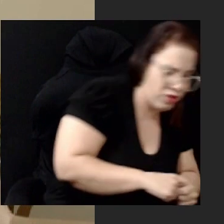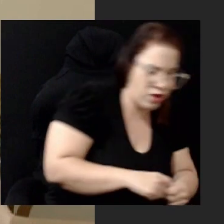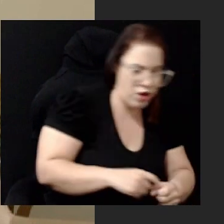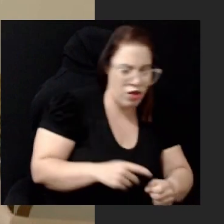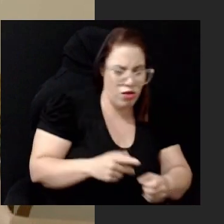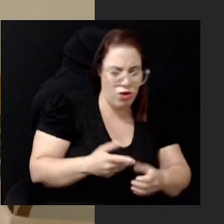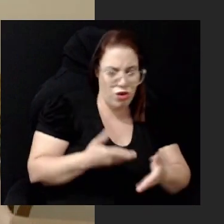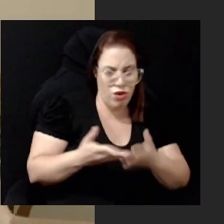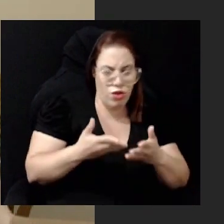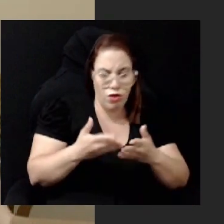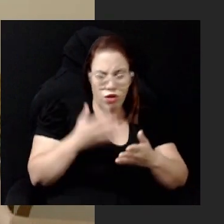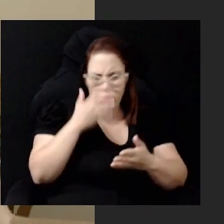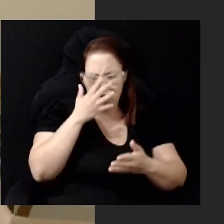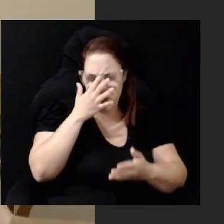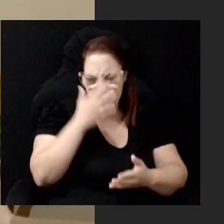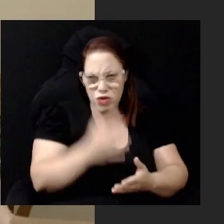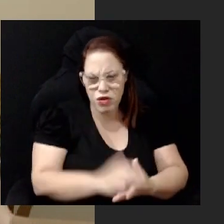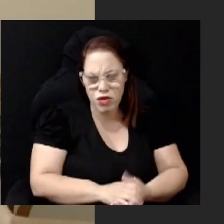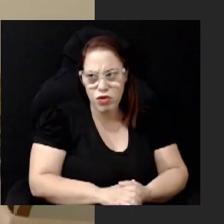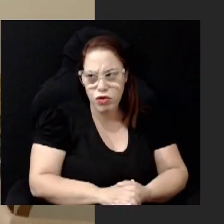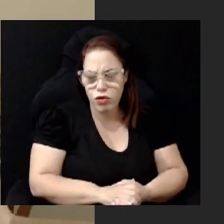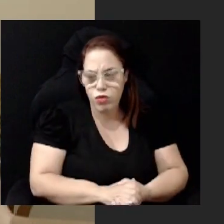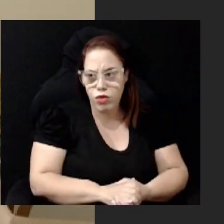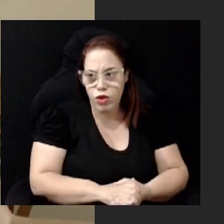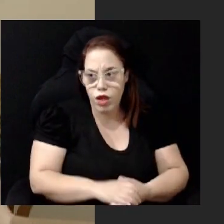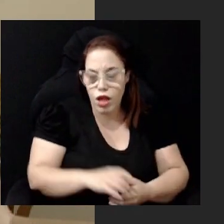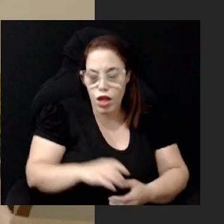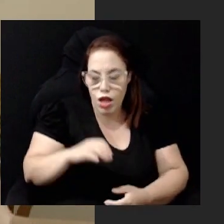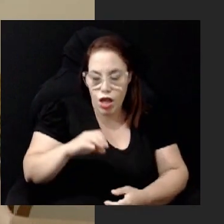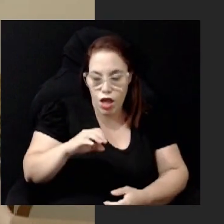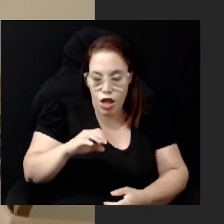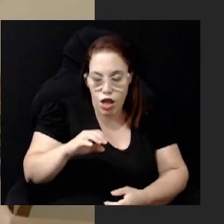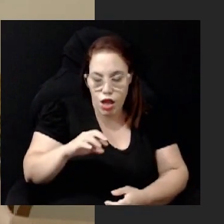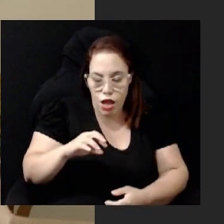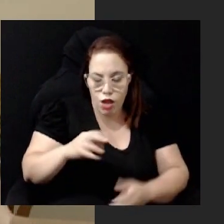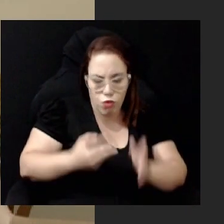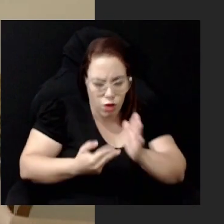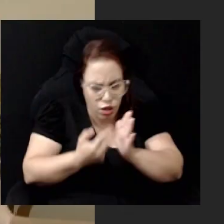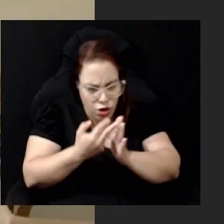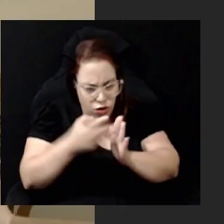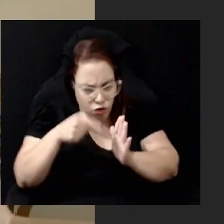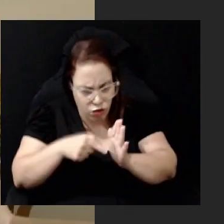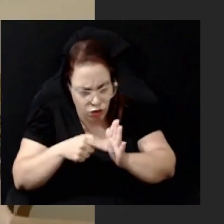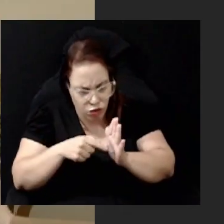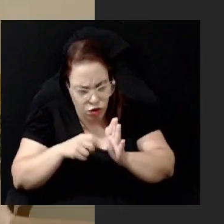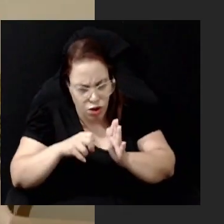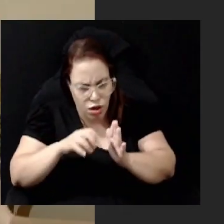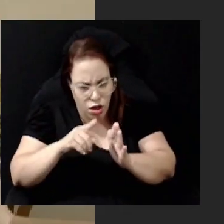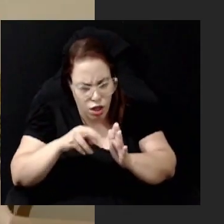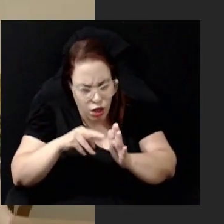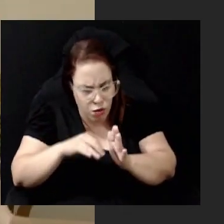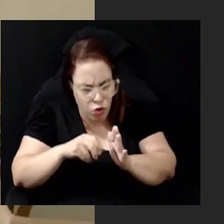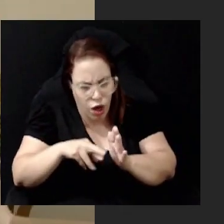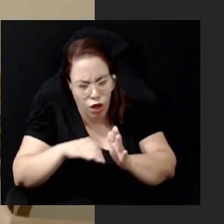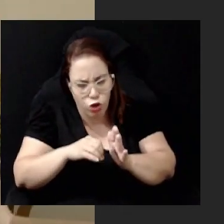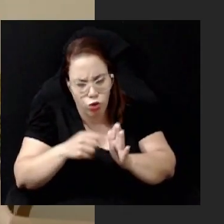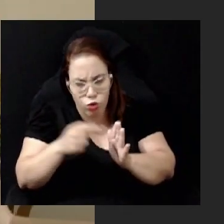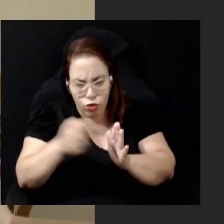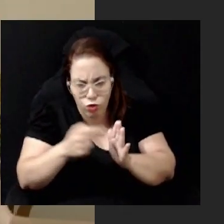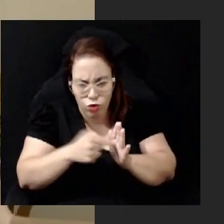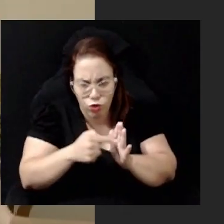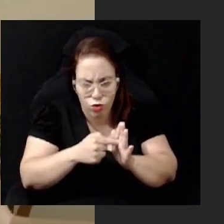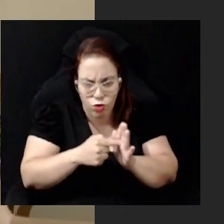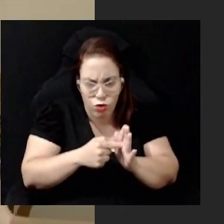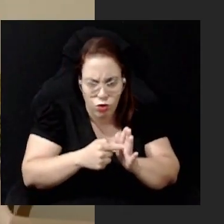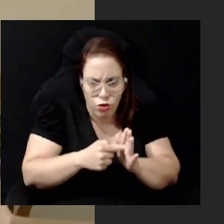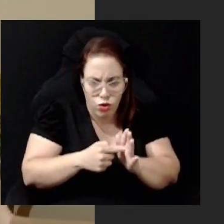ou à distância. Quando você faz uma ressecção cirúrgica e eventualmente faz químio, radioterapia, o seu intuito